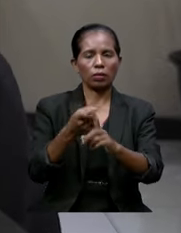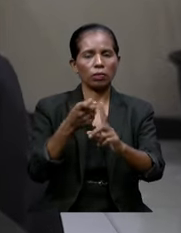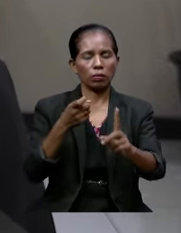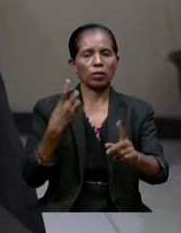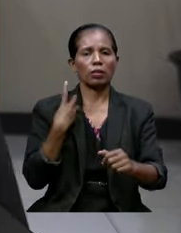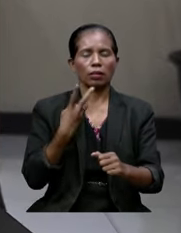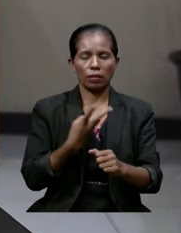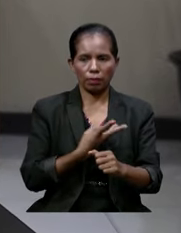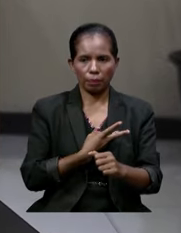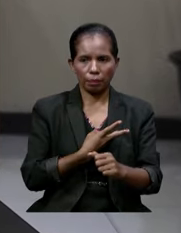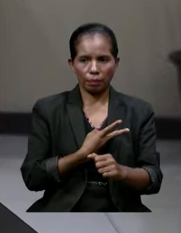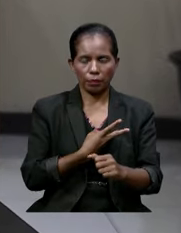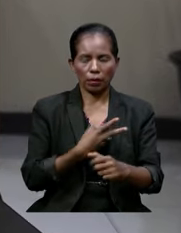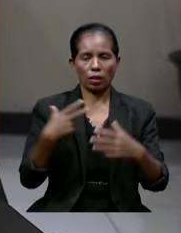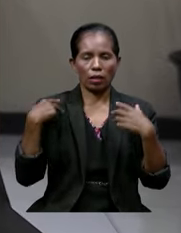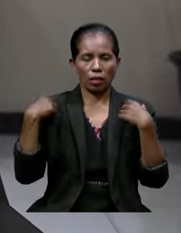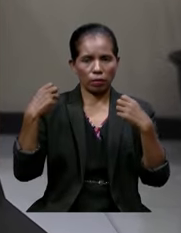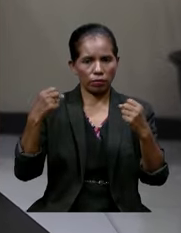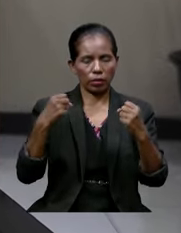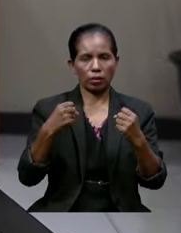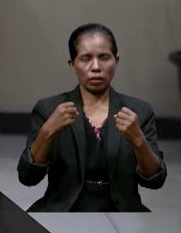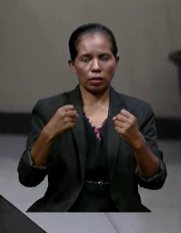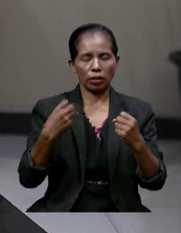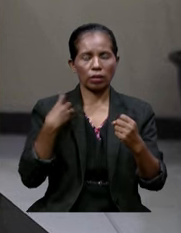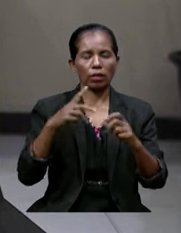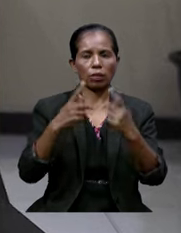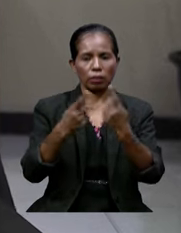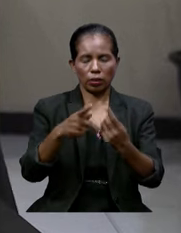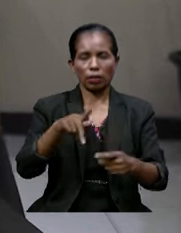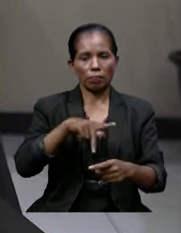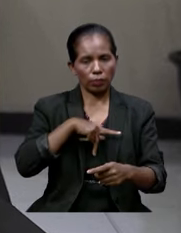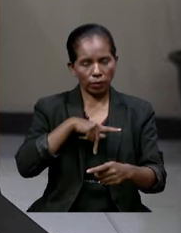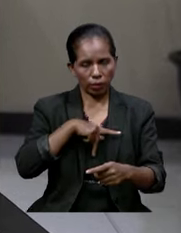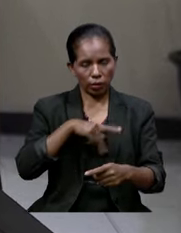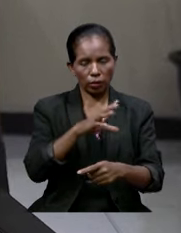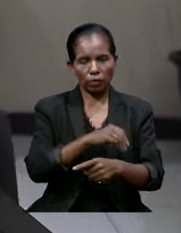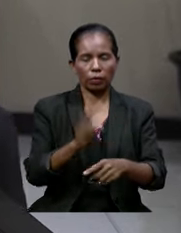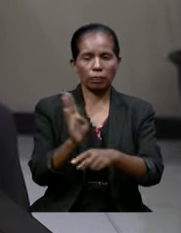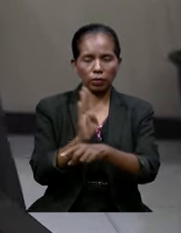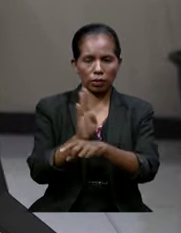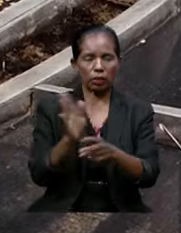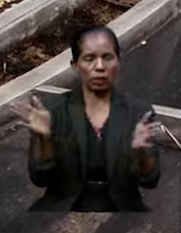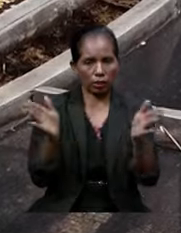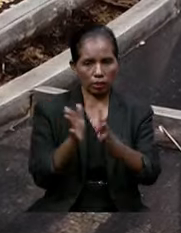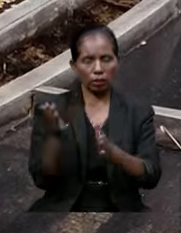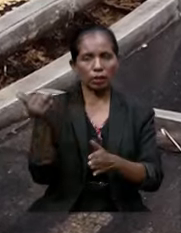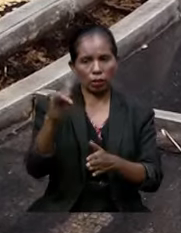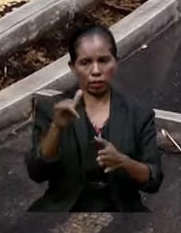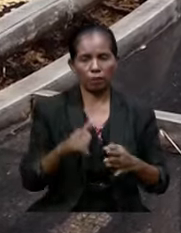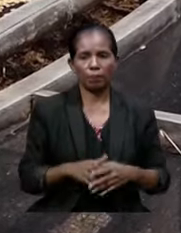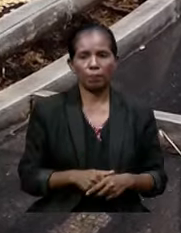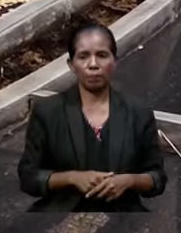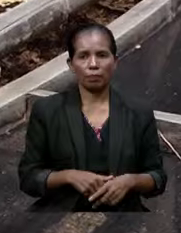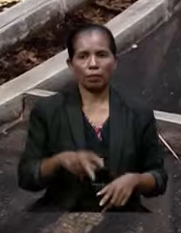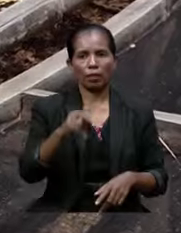nia a força. Itu sektor privado, mikro, pequena, dan medias empresas di sana. Nino